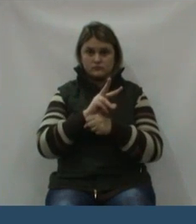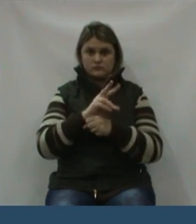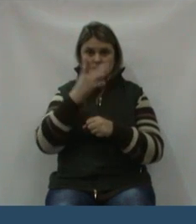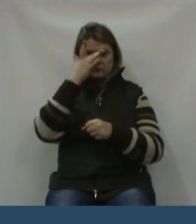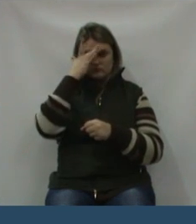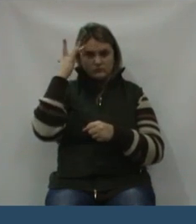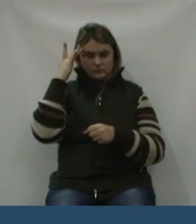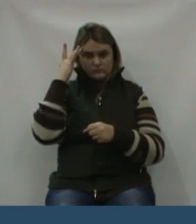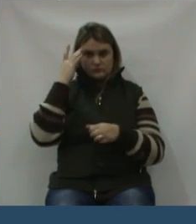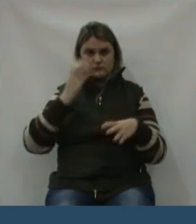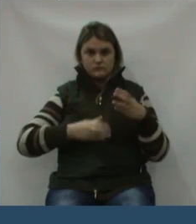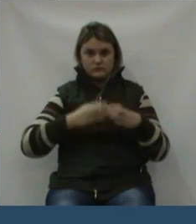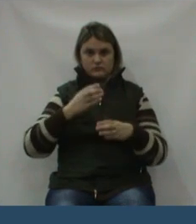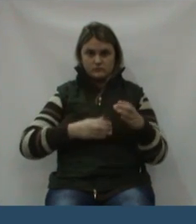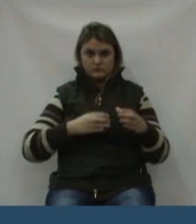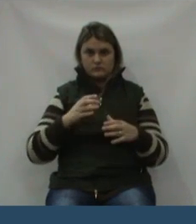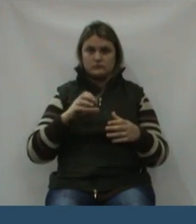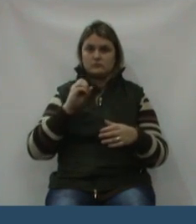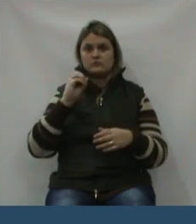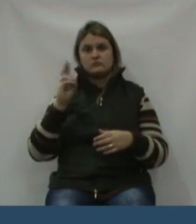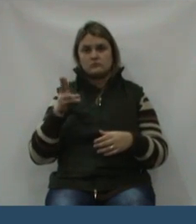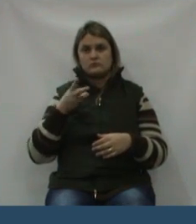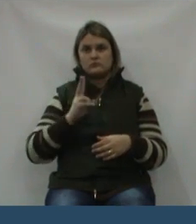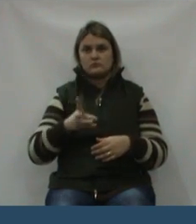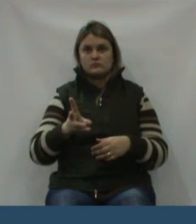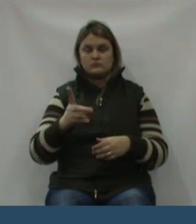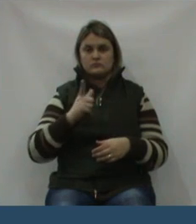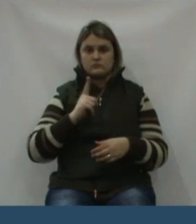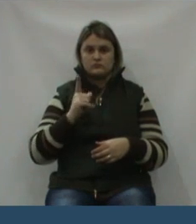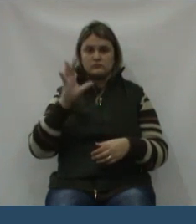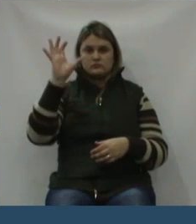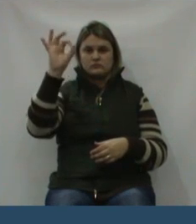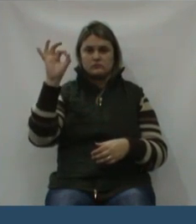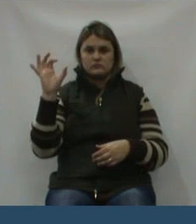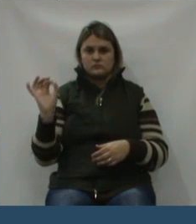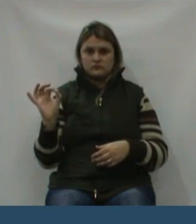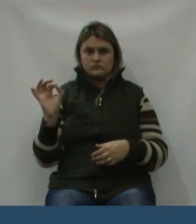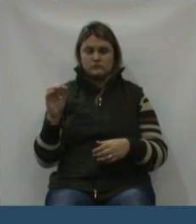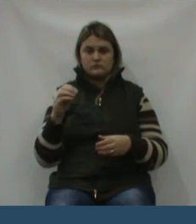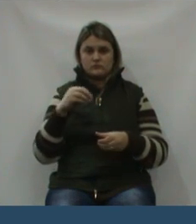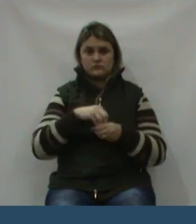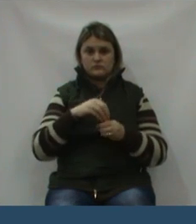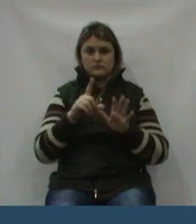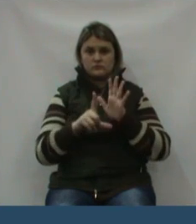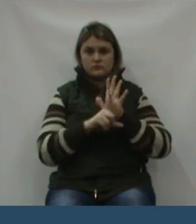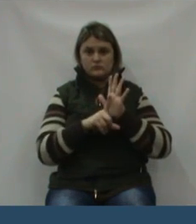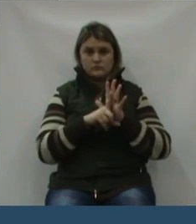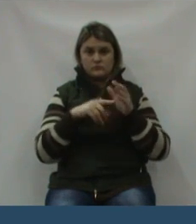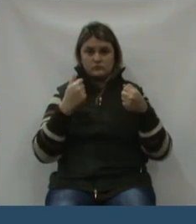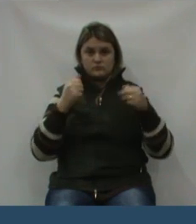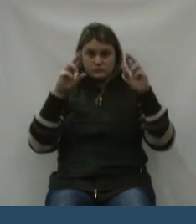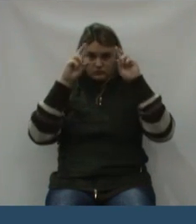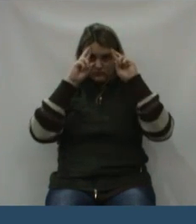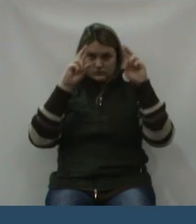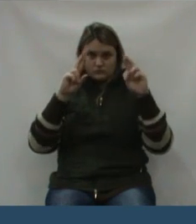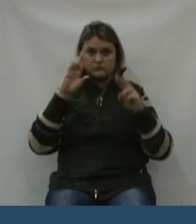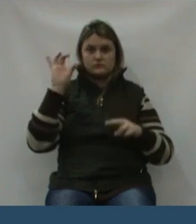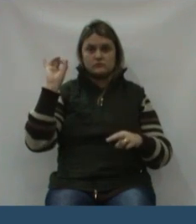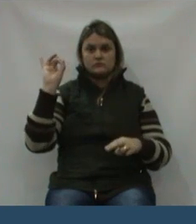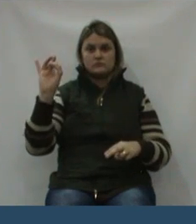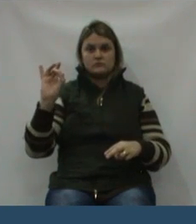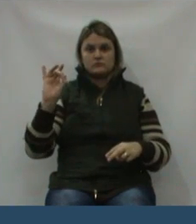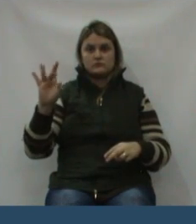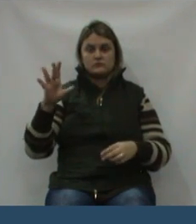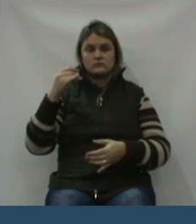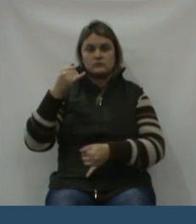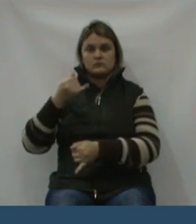de carreira, nos casos, condições e percentuais mínimos previstos em lei, destinam-se apenas às atribuições